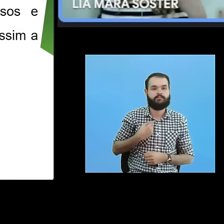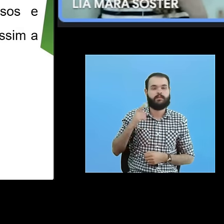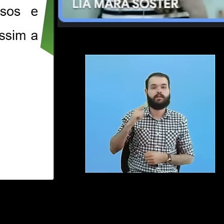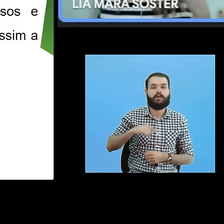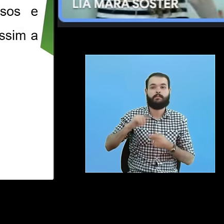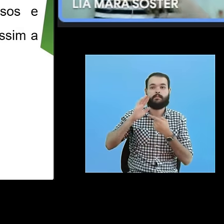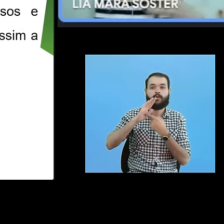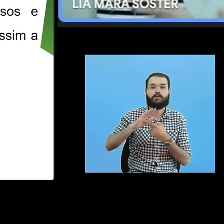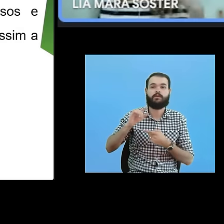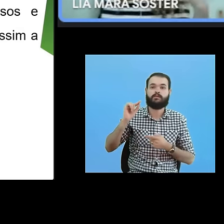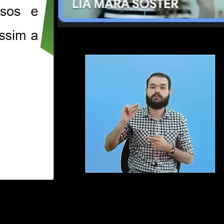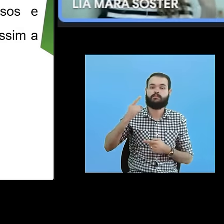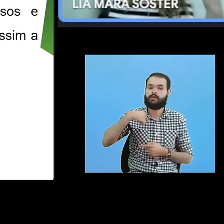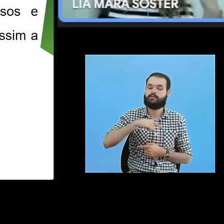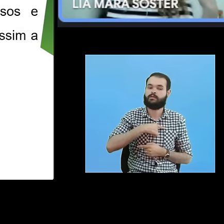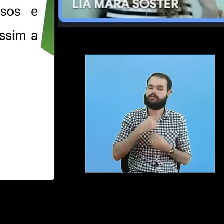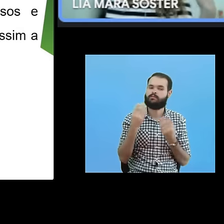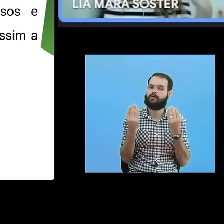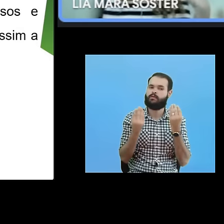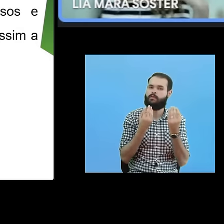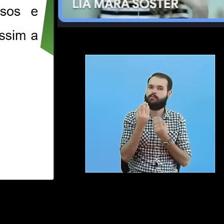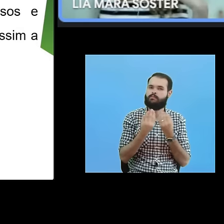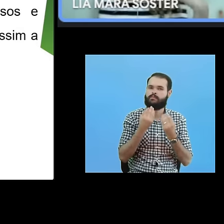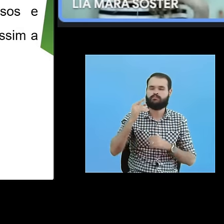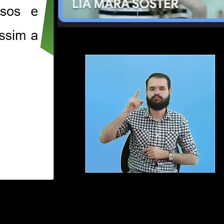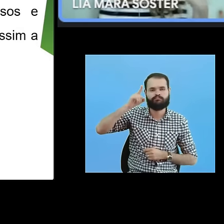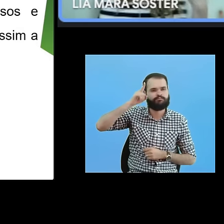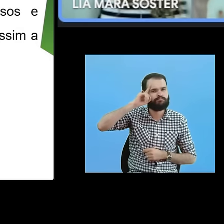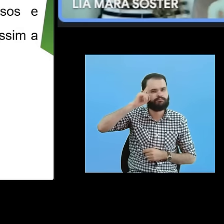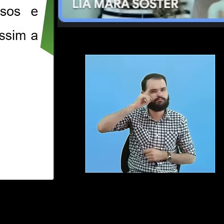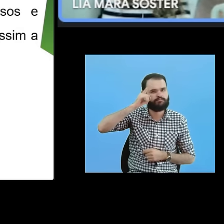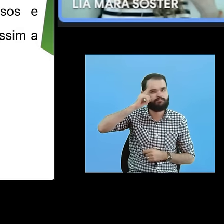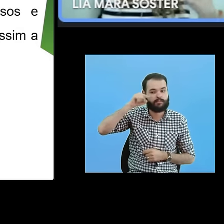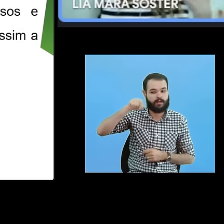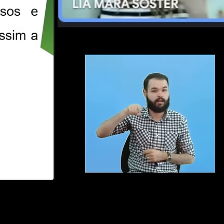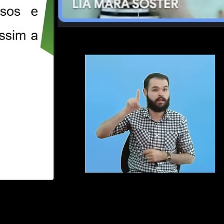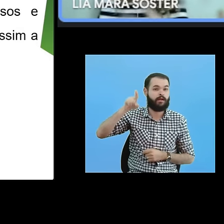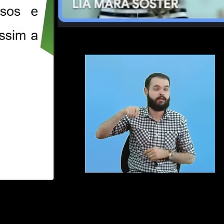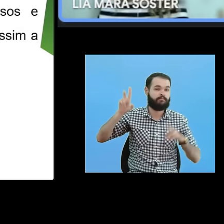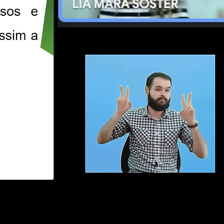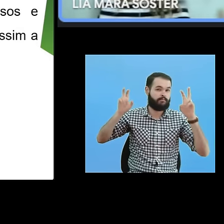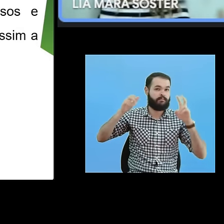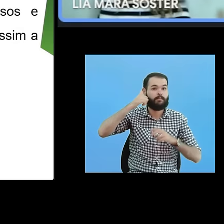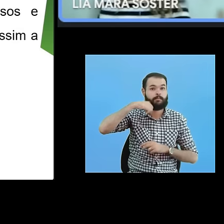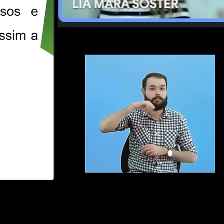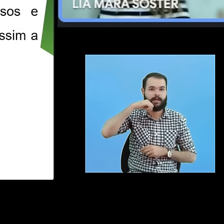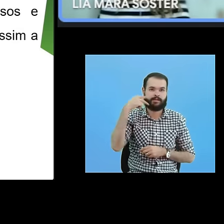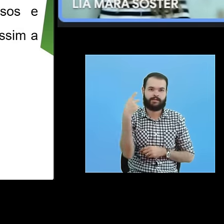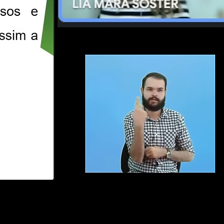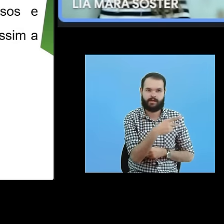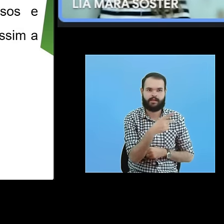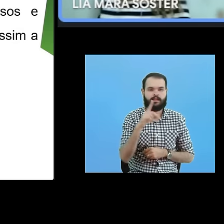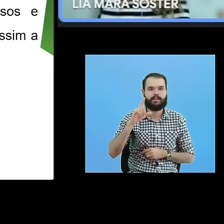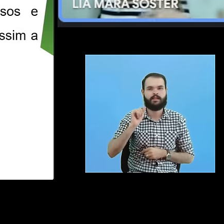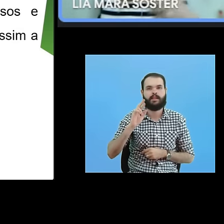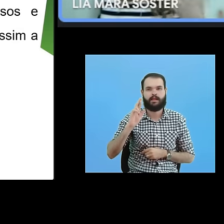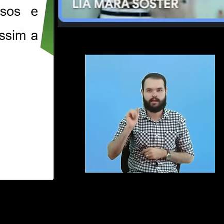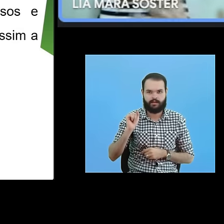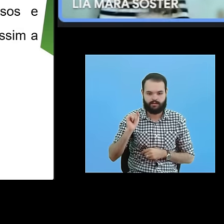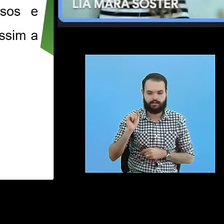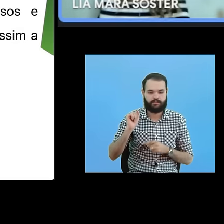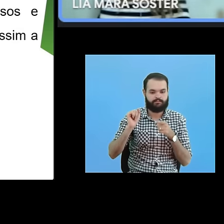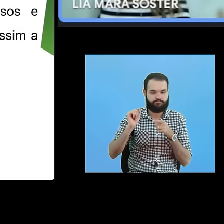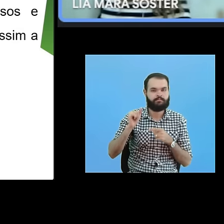para a gente como que essas rotinas, né, ela é a mãe da Lara, né, uma garota que hoje é